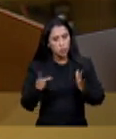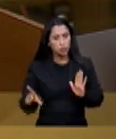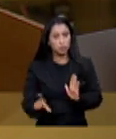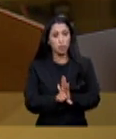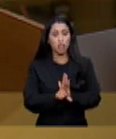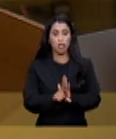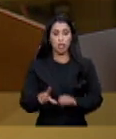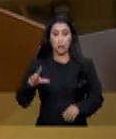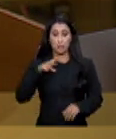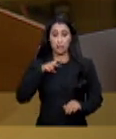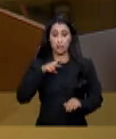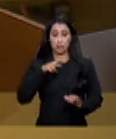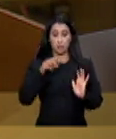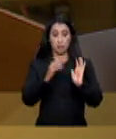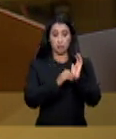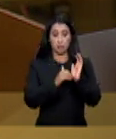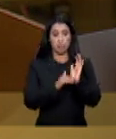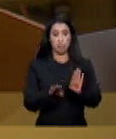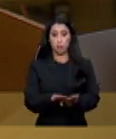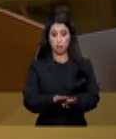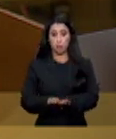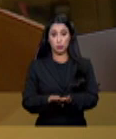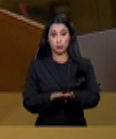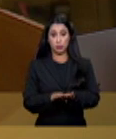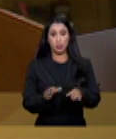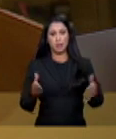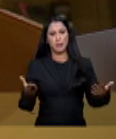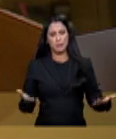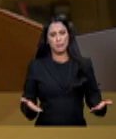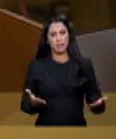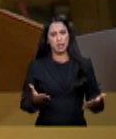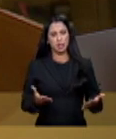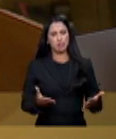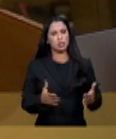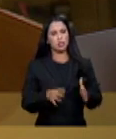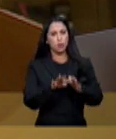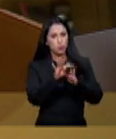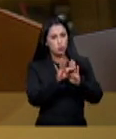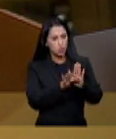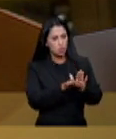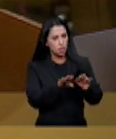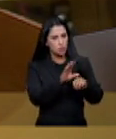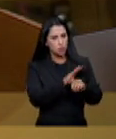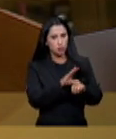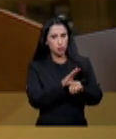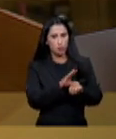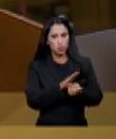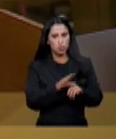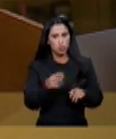a privacidade e a proporcionalidade. Mas a interpretação conforme a Constituição como técnica de